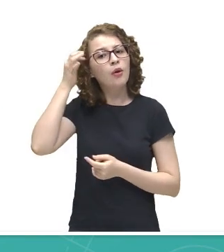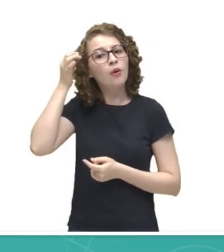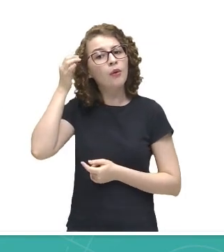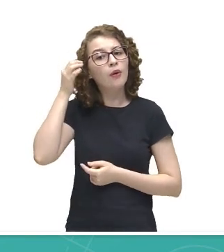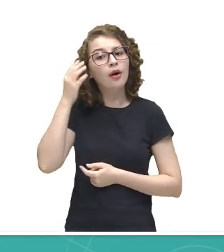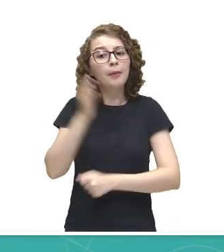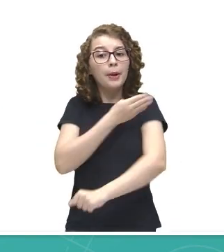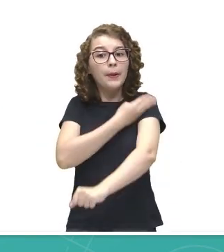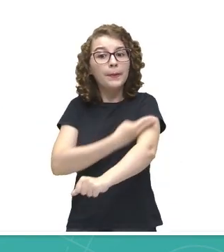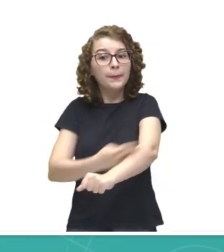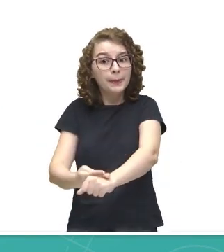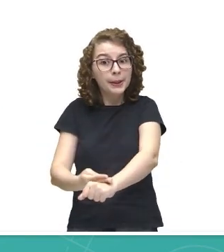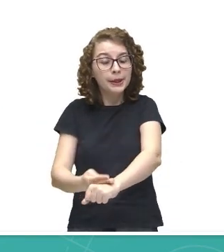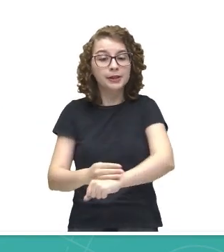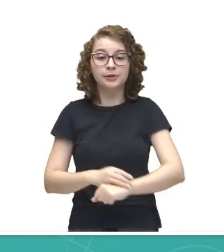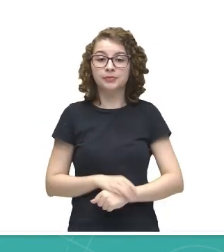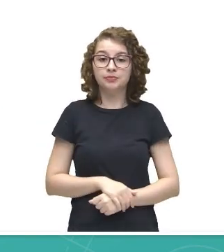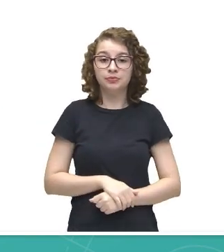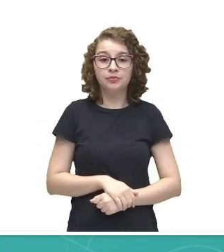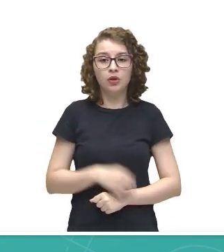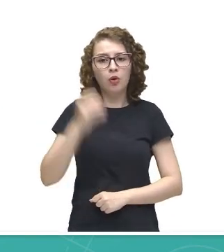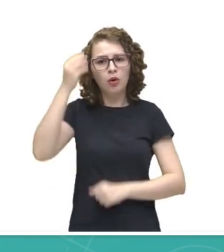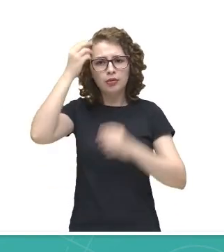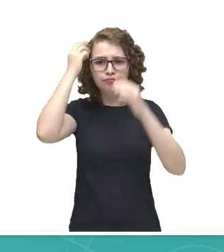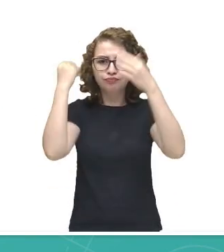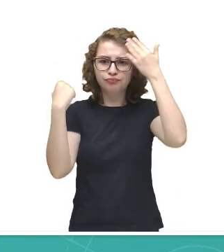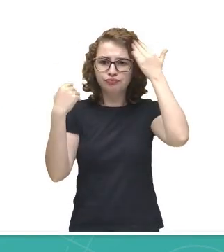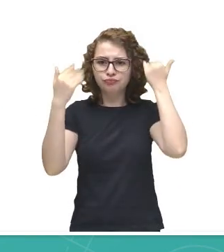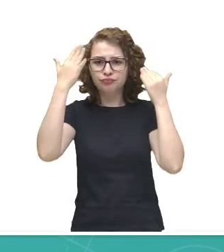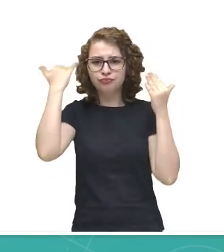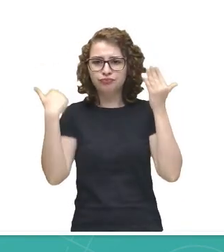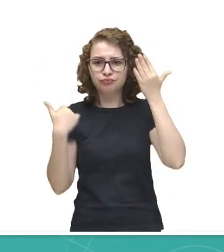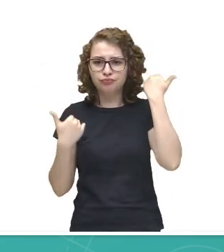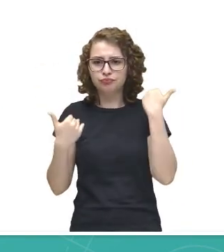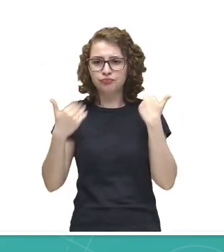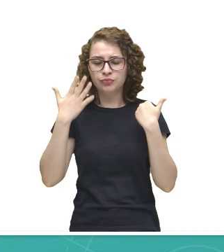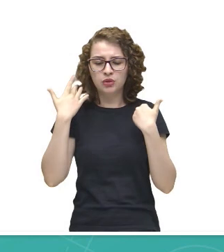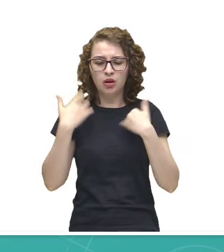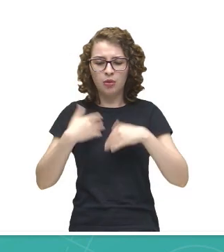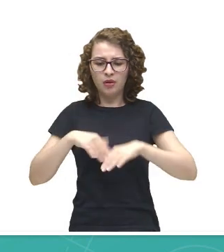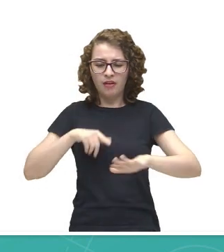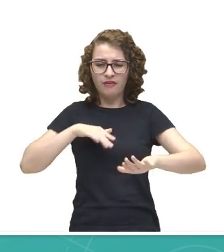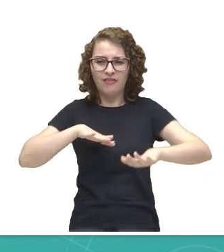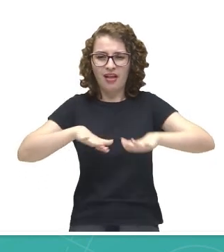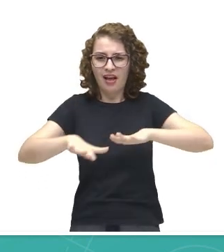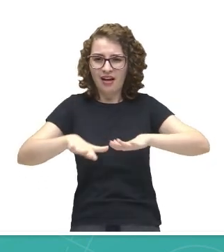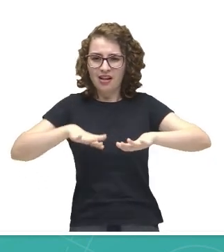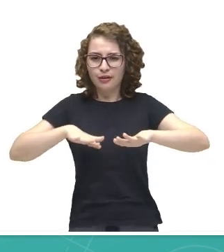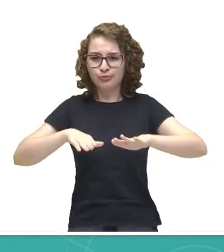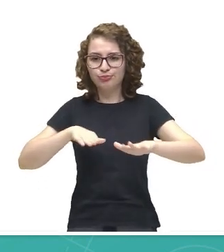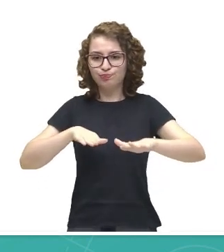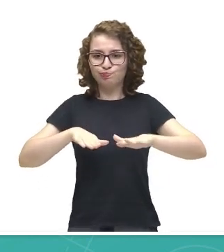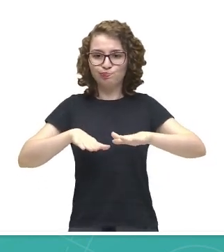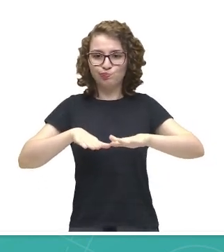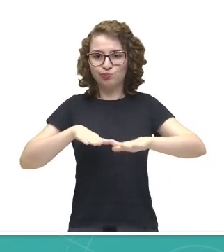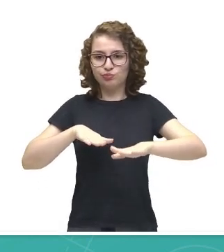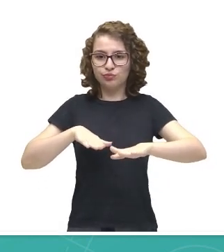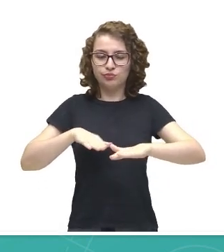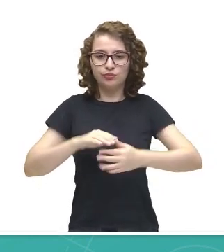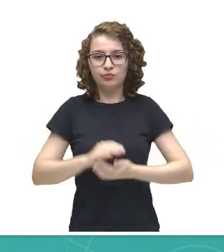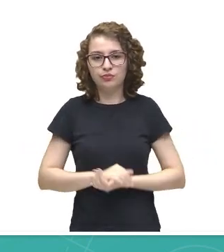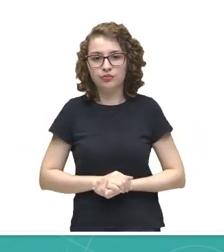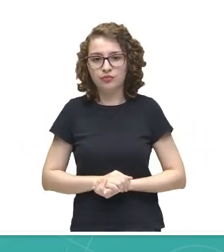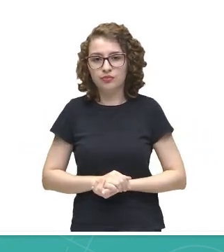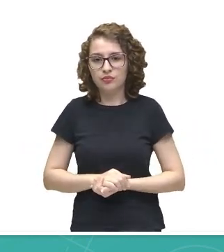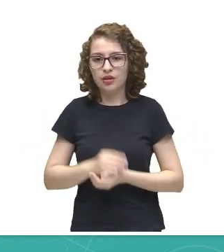que é natural para todo mundo, ou a queda deles também, né? A perda da flexibilidade, a questão da a